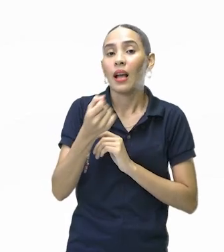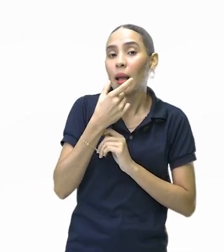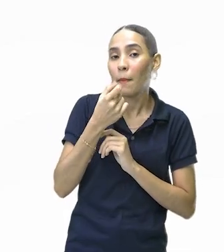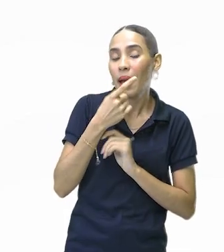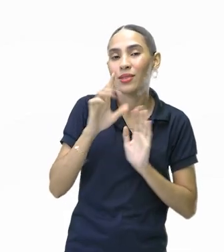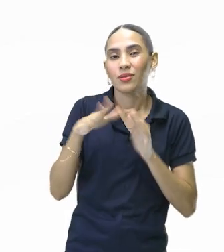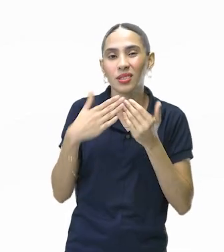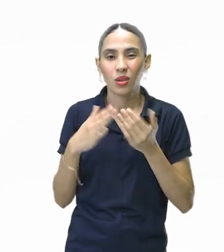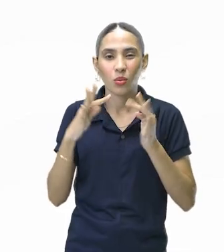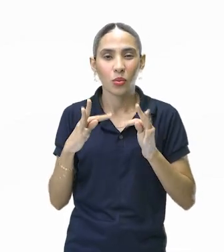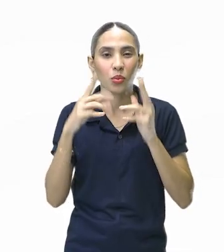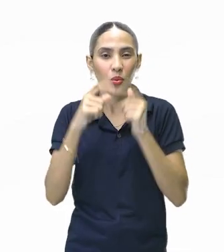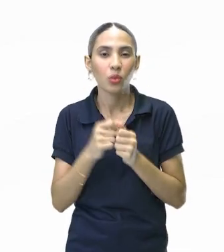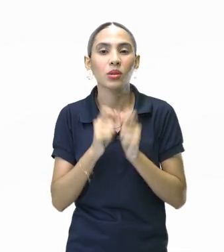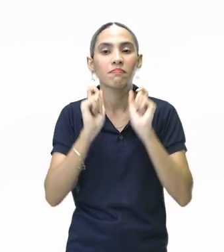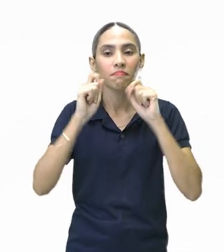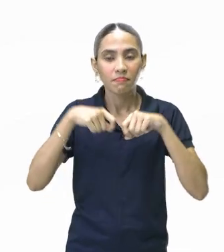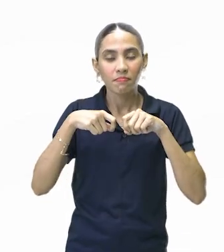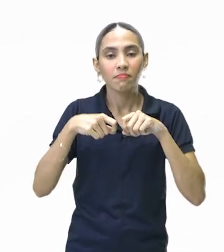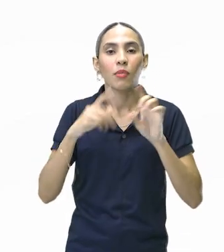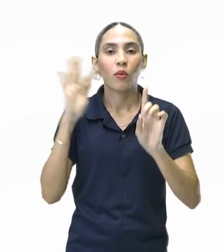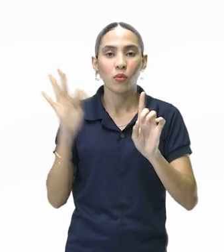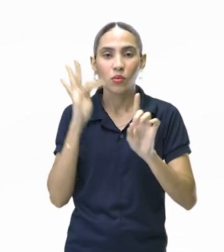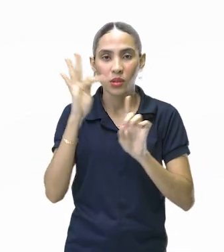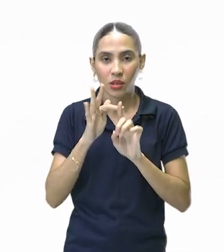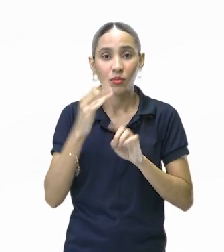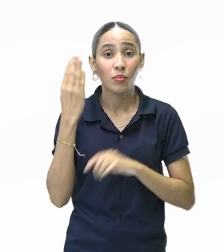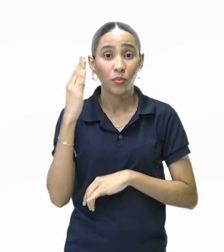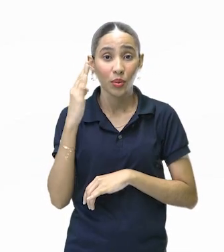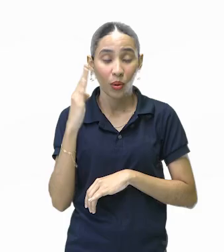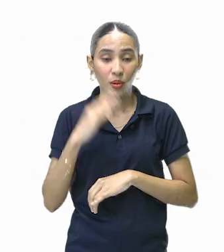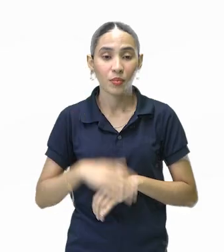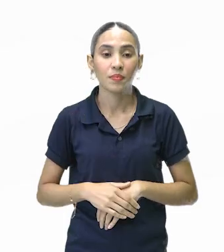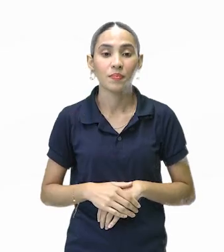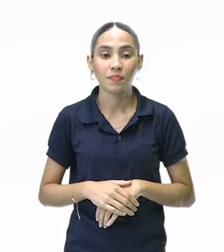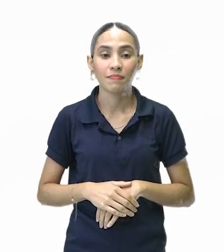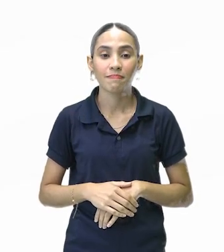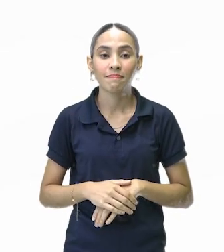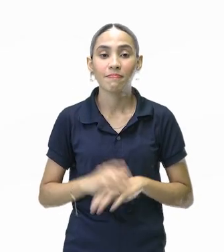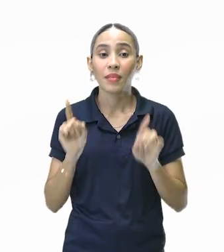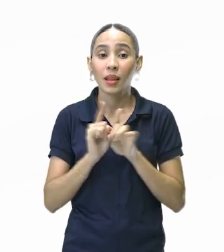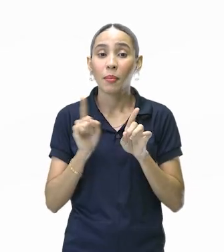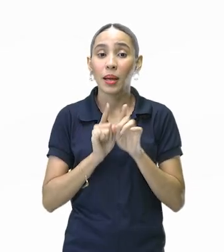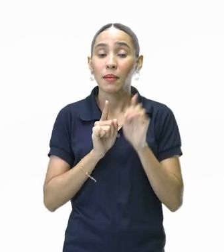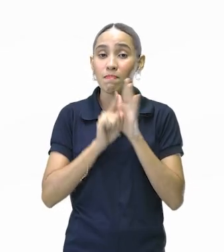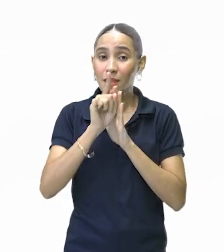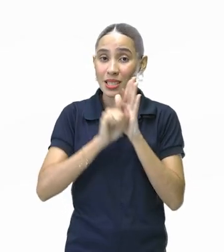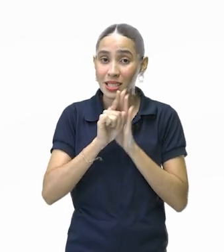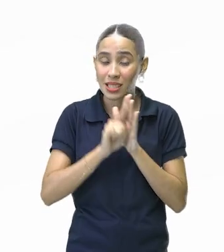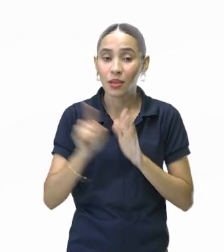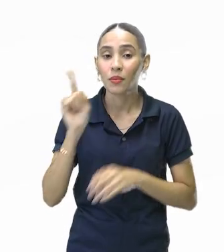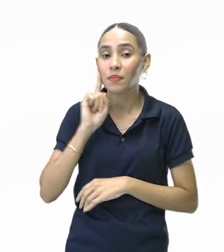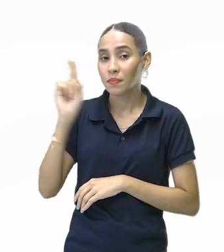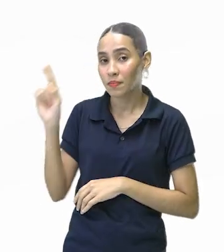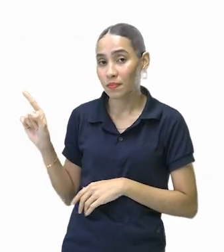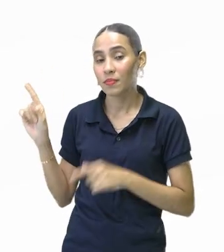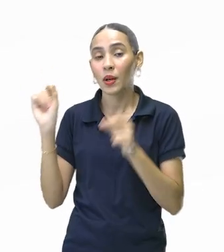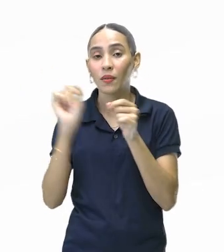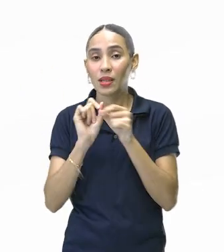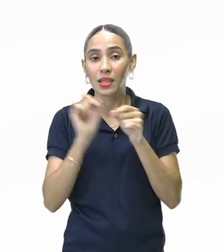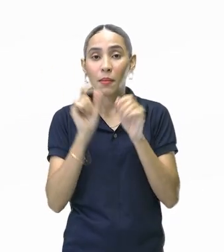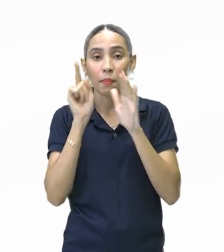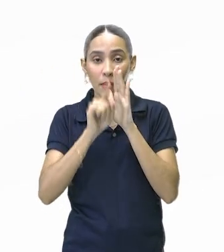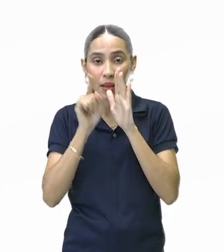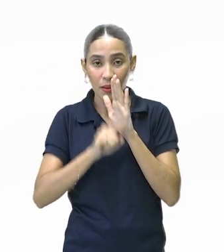antibióticos. Então, todas essas podem ser funções de um biólogo. E a função de um pesquisador é fazer perguntas